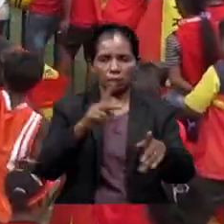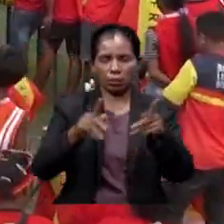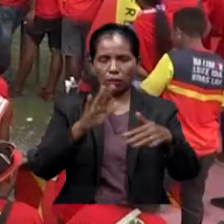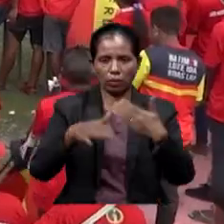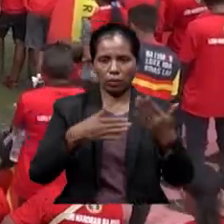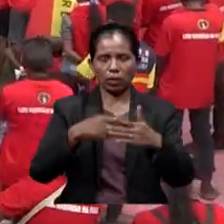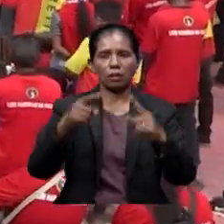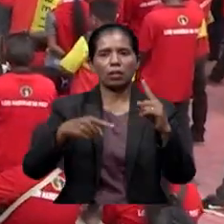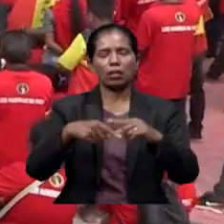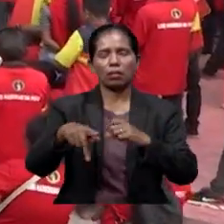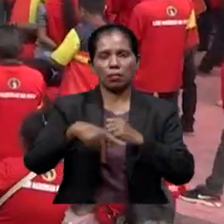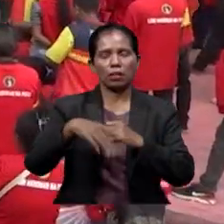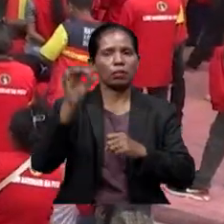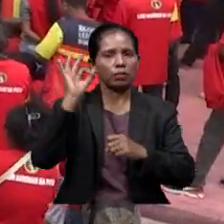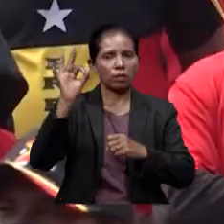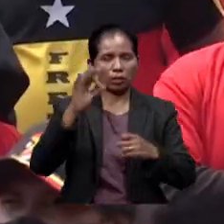ba hira Fretilin ukun.